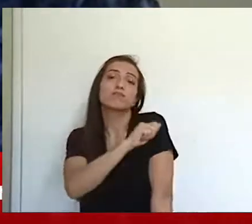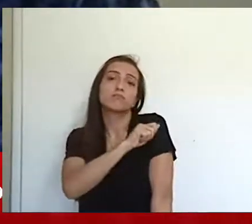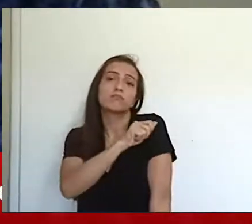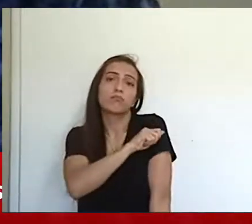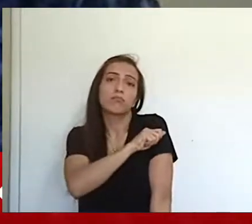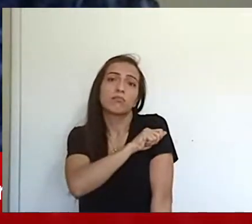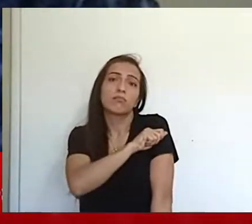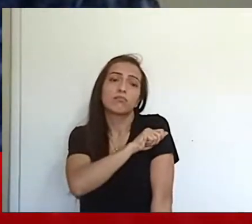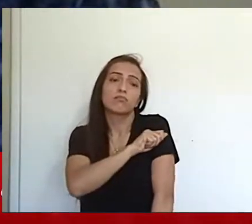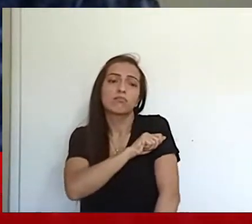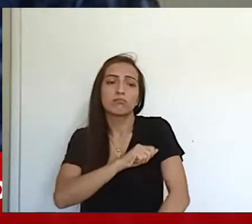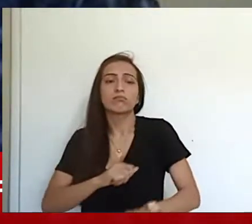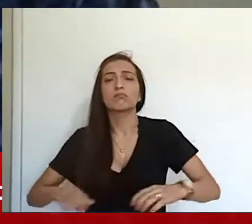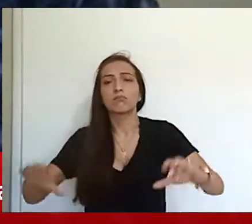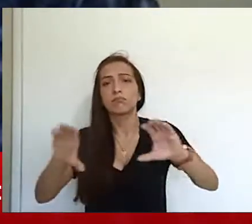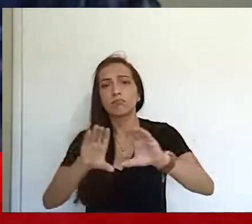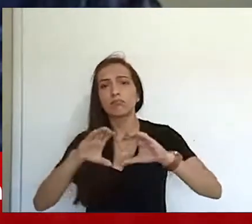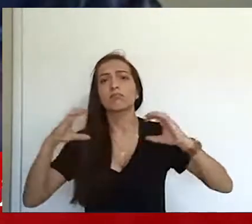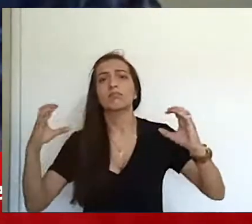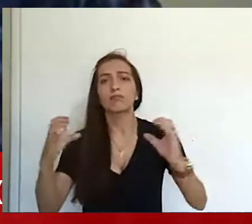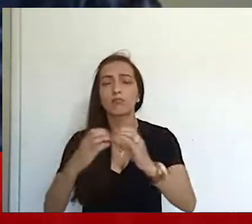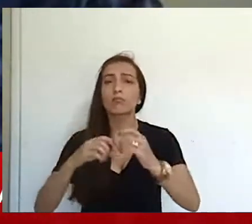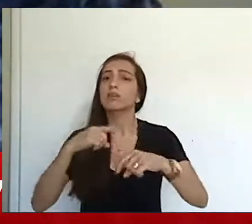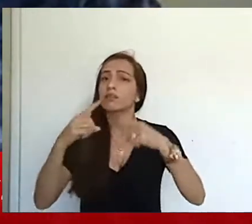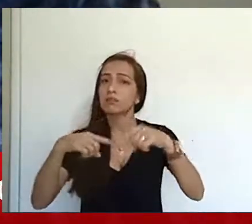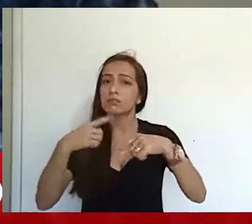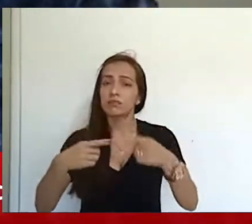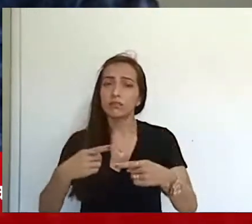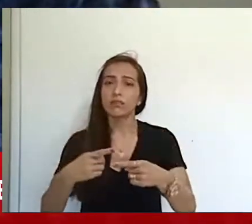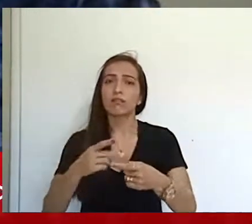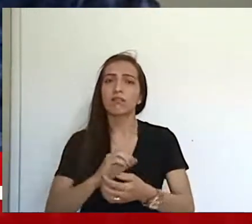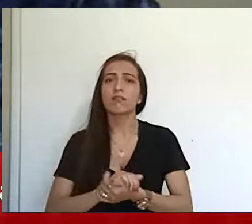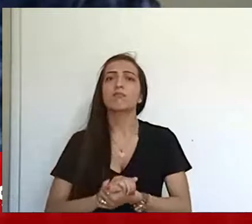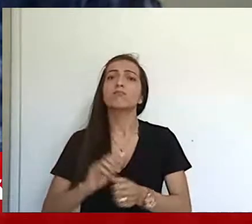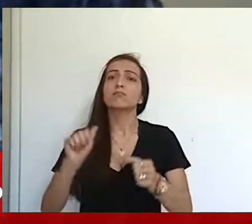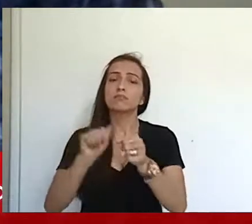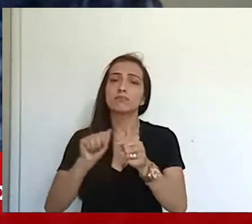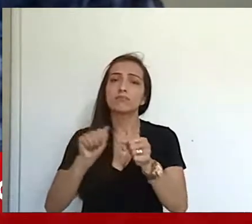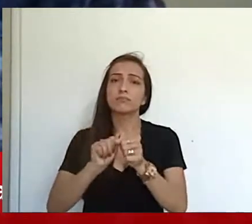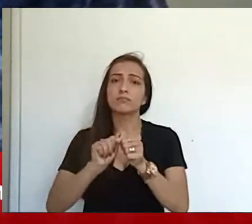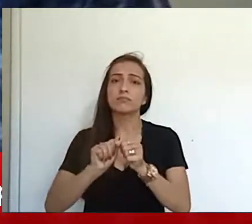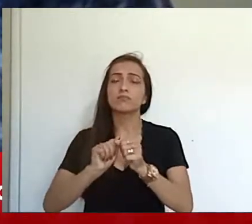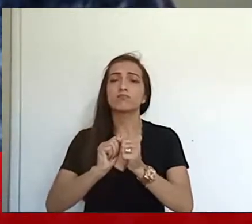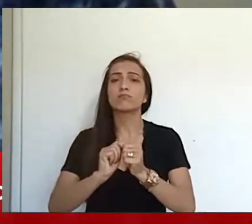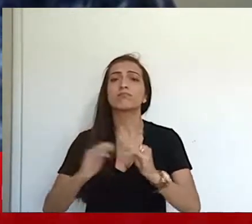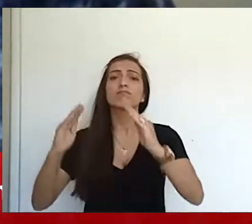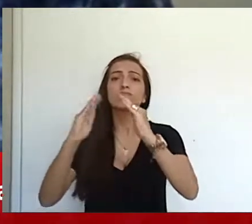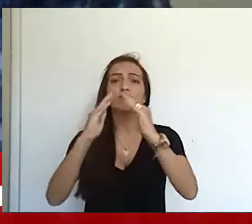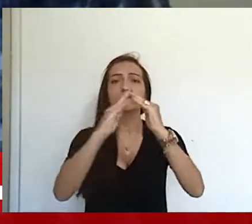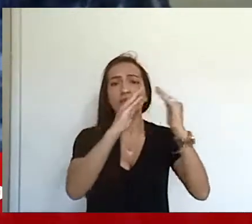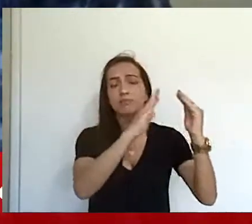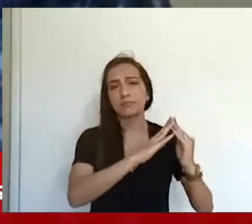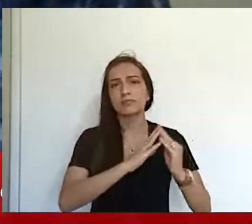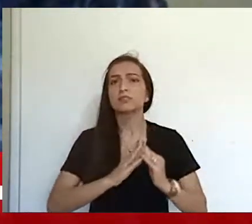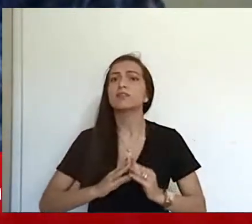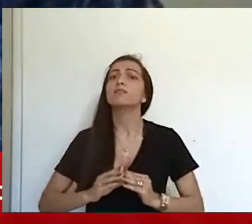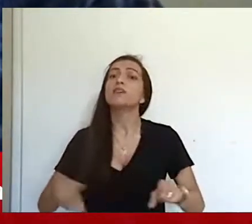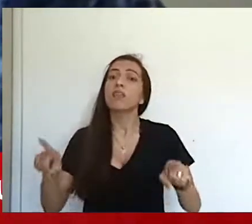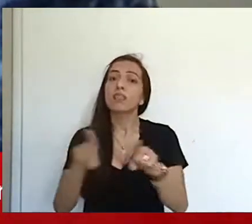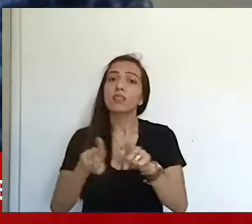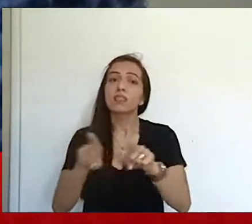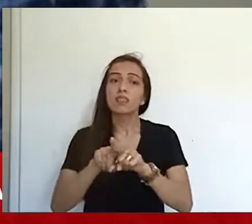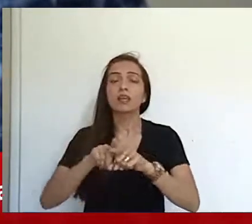Contagem, depois fazendas circunvizinhas e também áreas urbanas da Fercal.